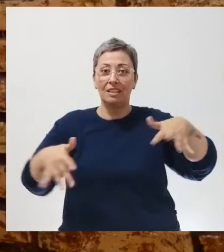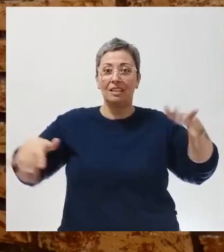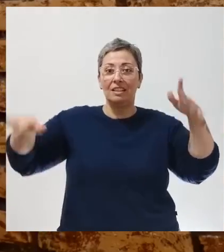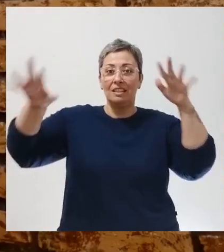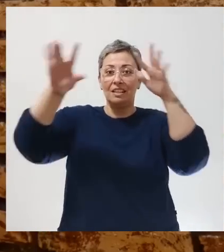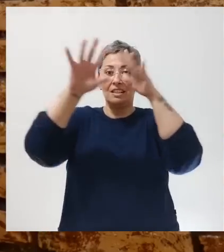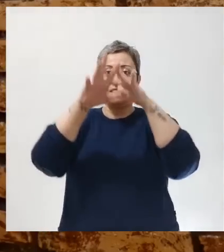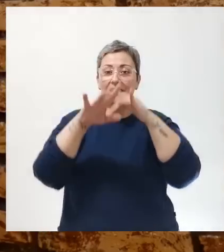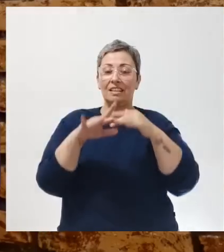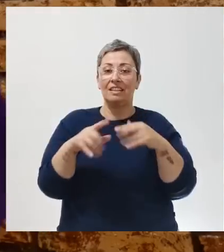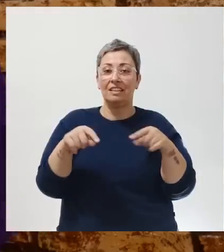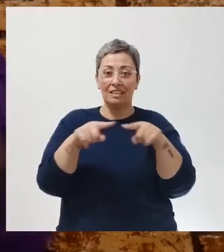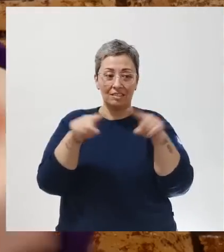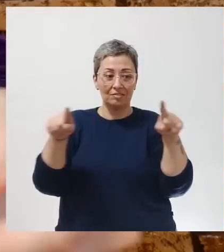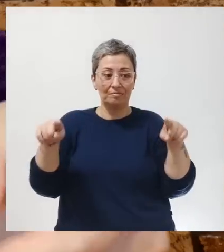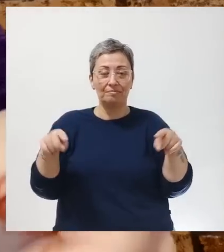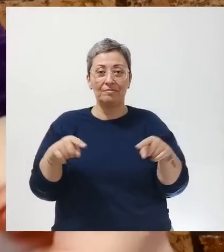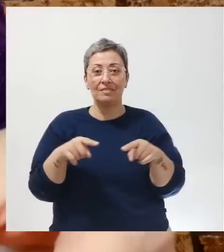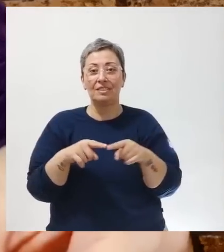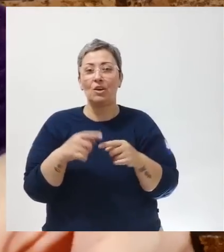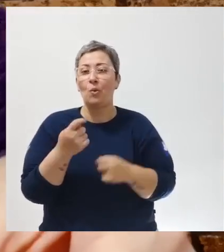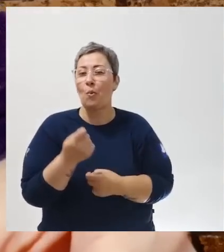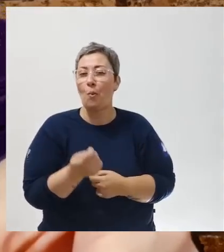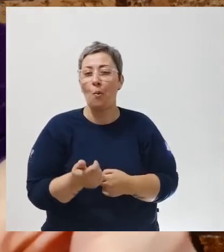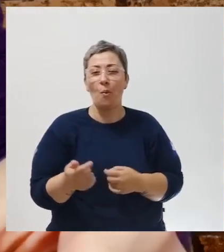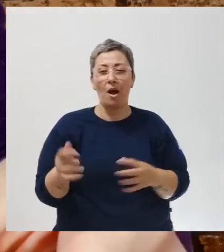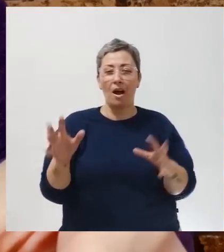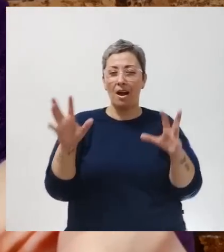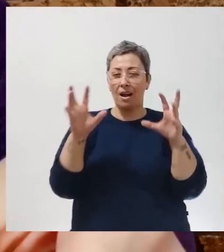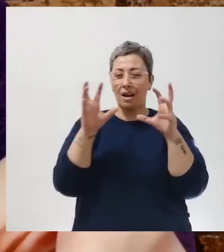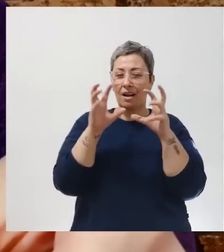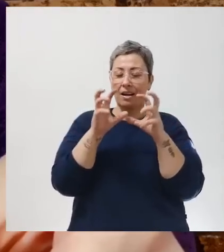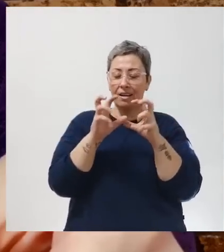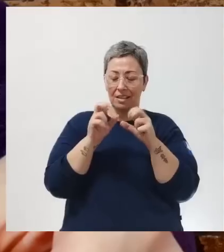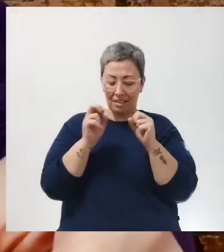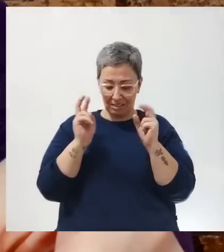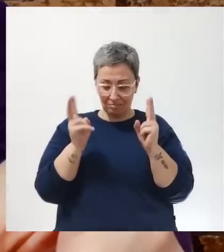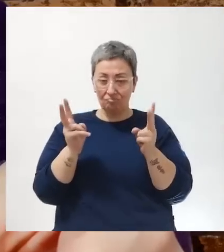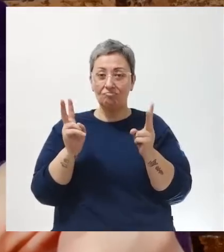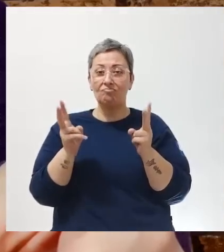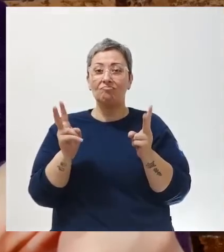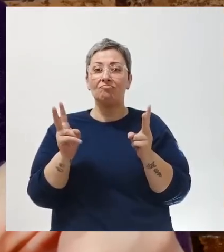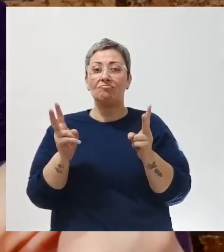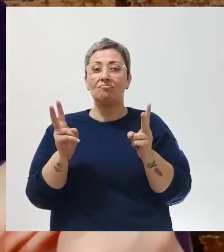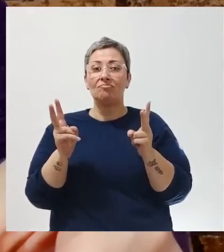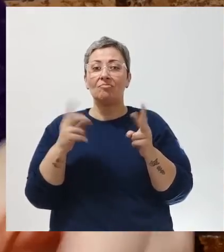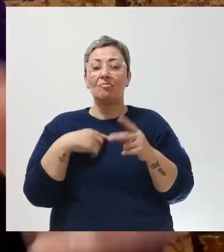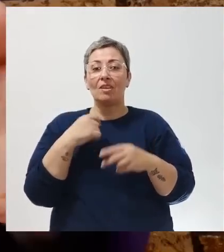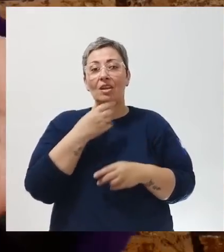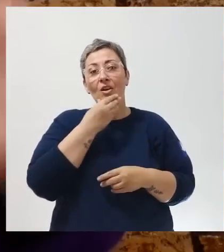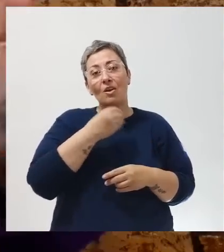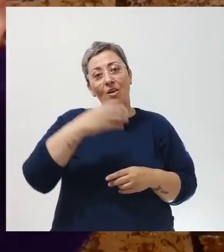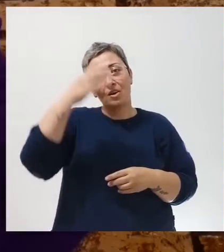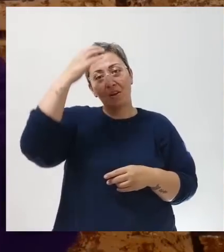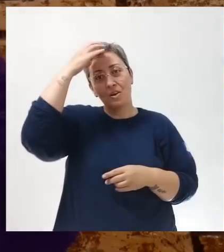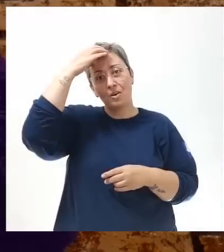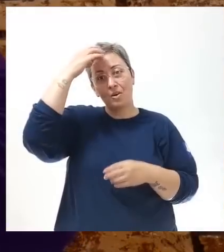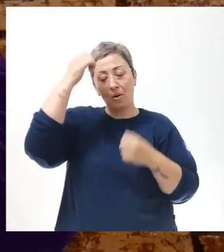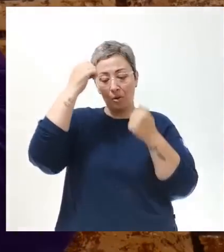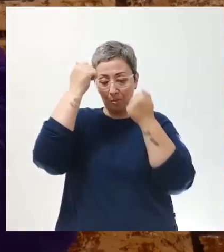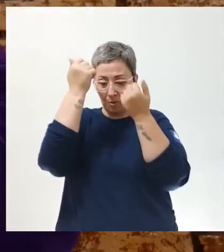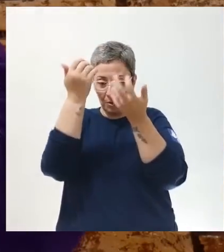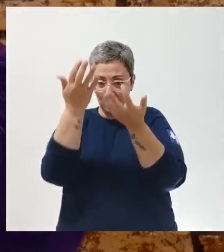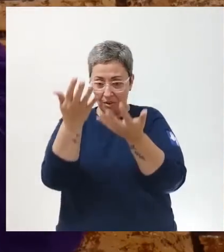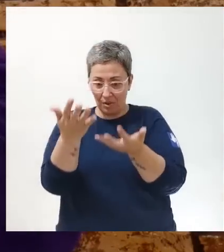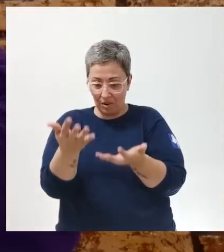teias. Sala de quase escuro, sempre igual. O rei deitou a